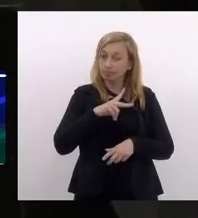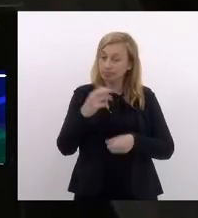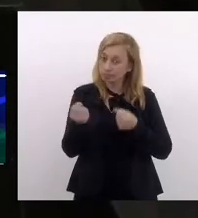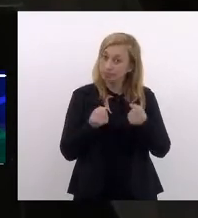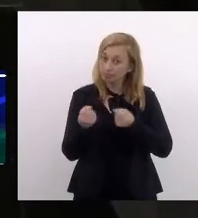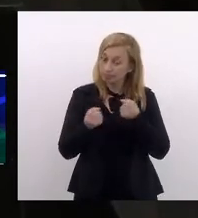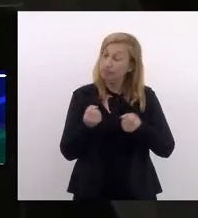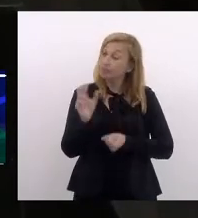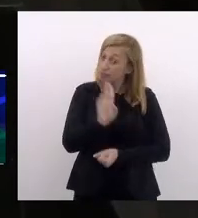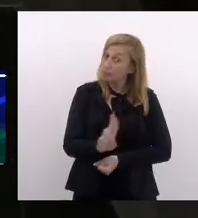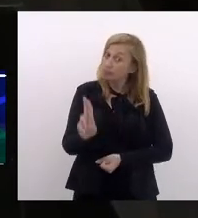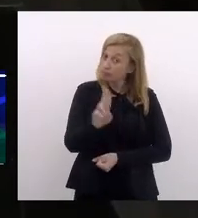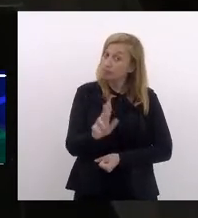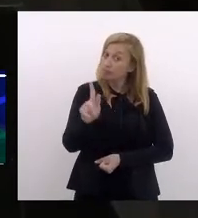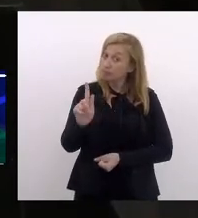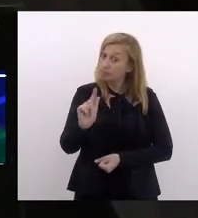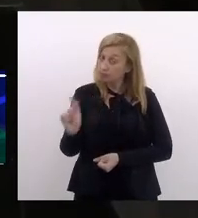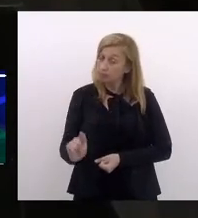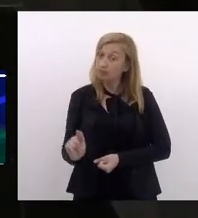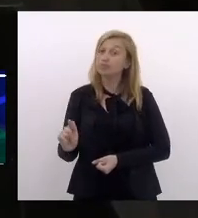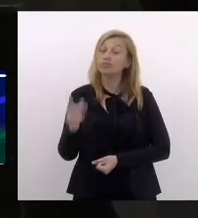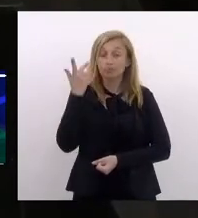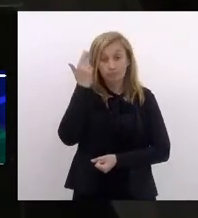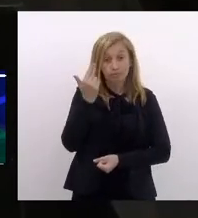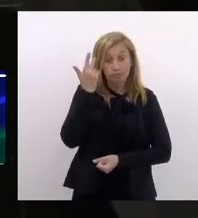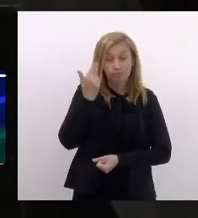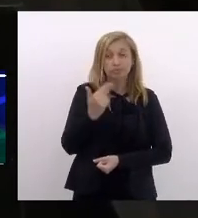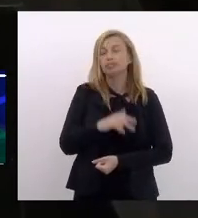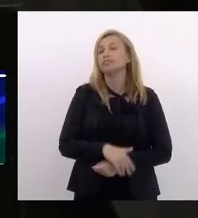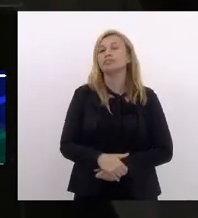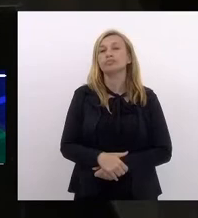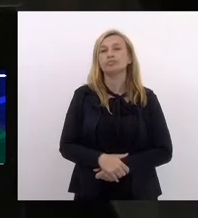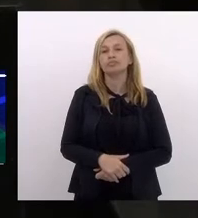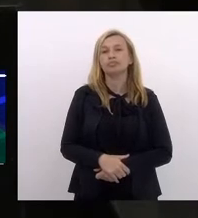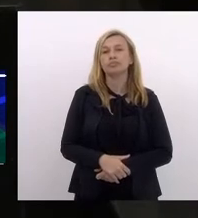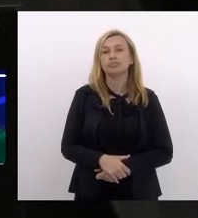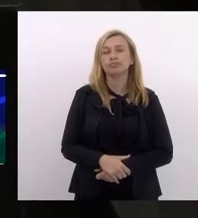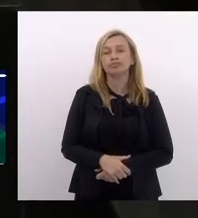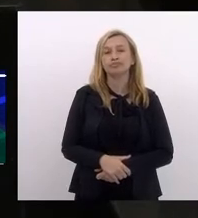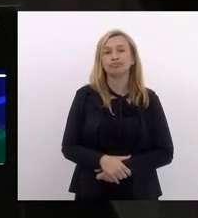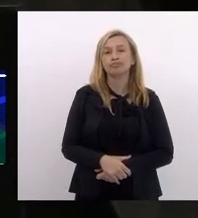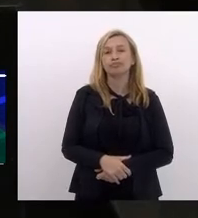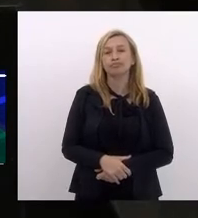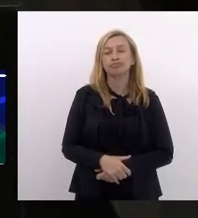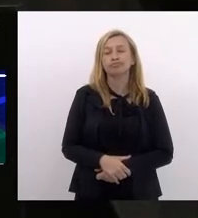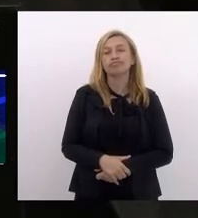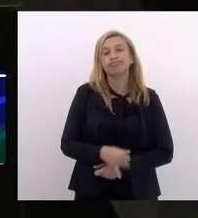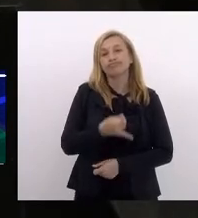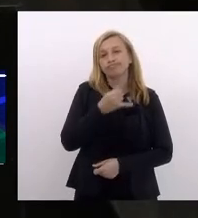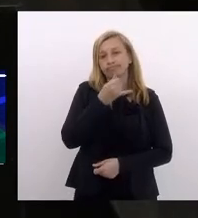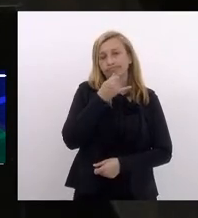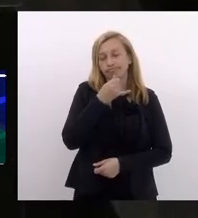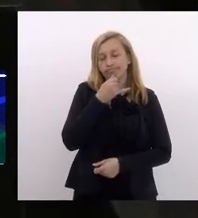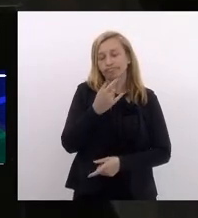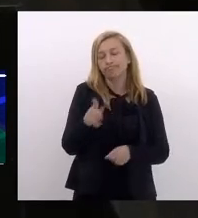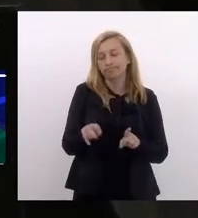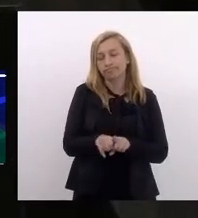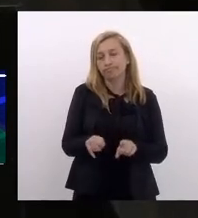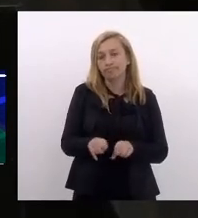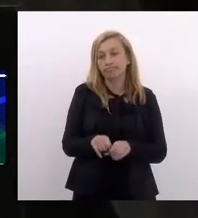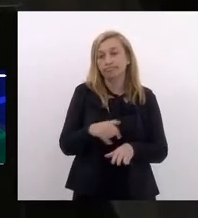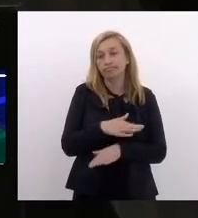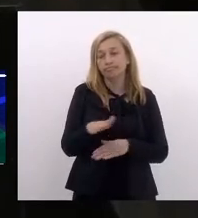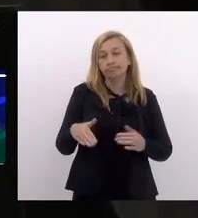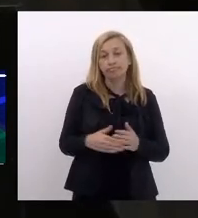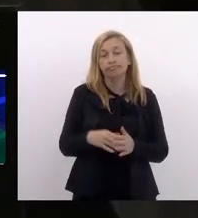também utilizam o gás natural veicular. Isso será uma tragédia para